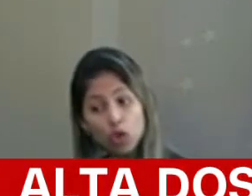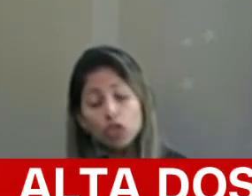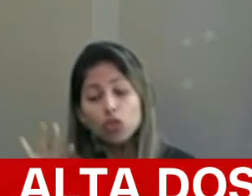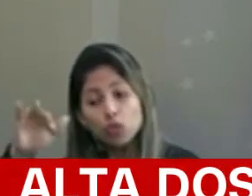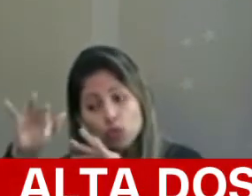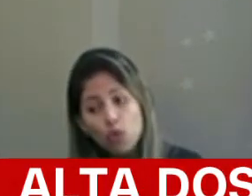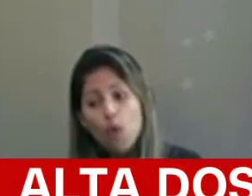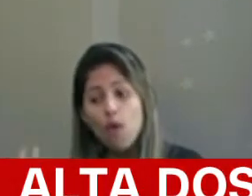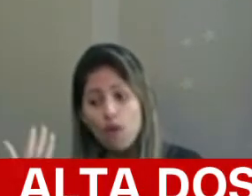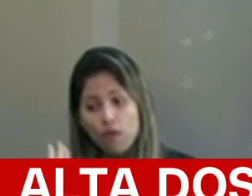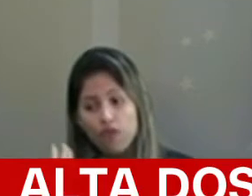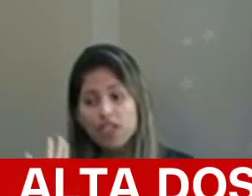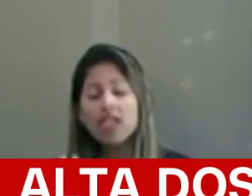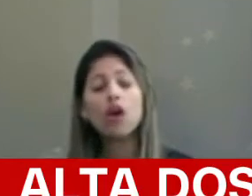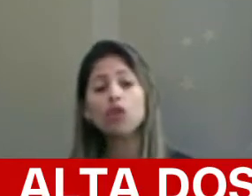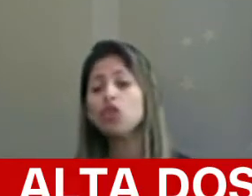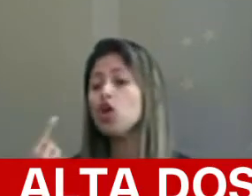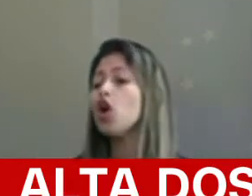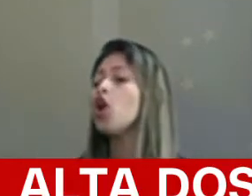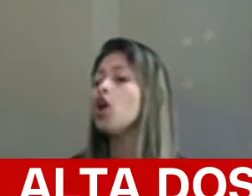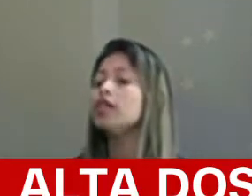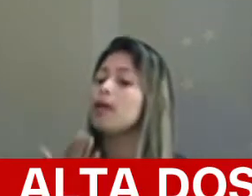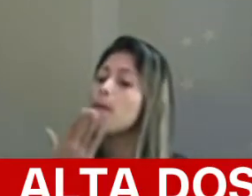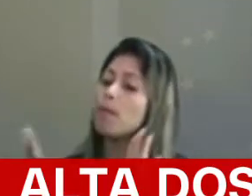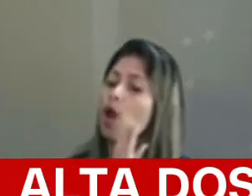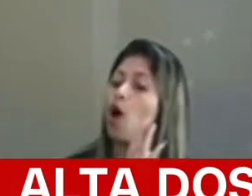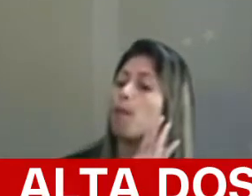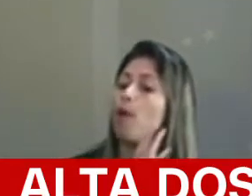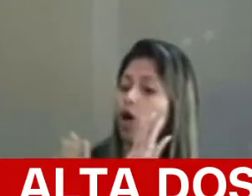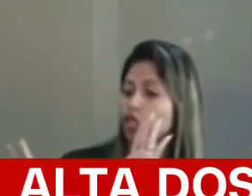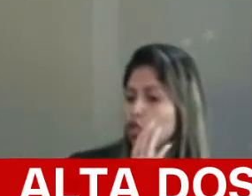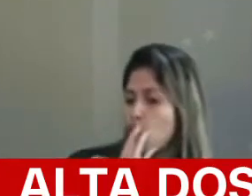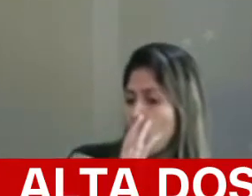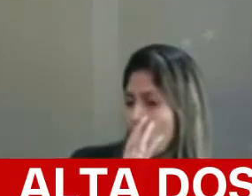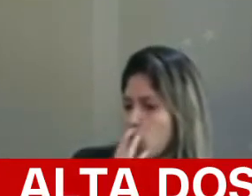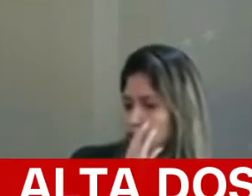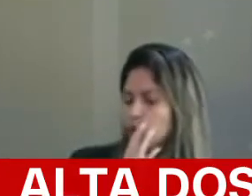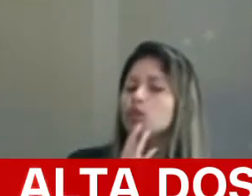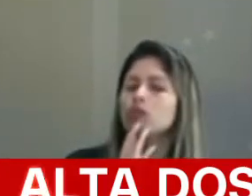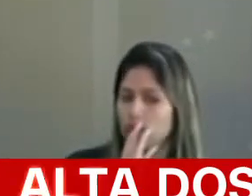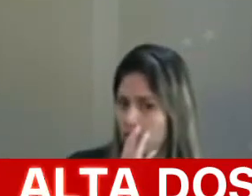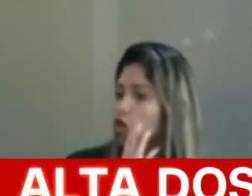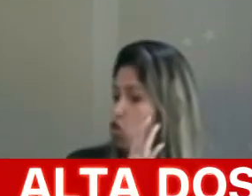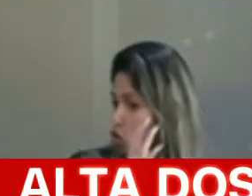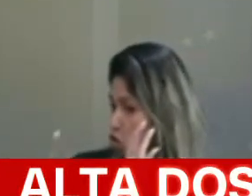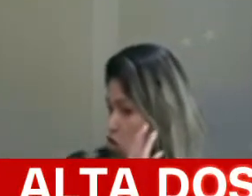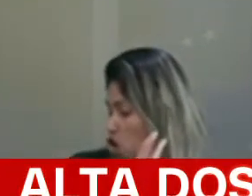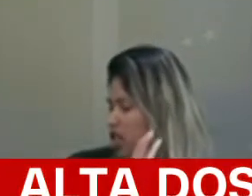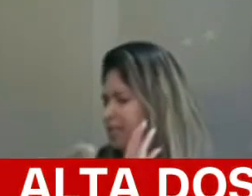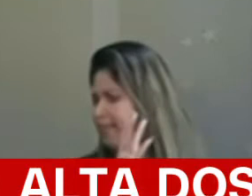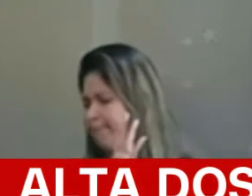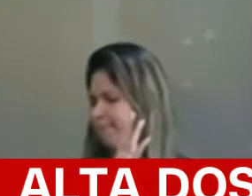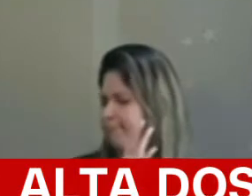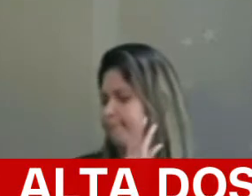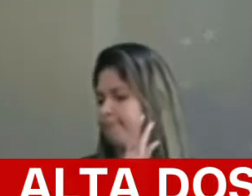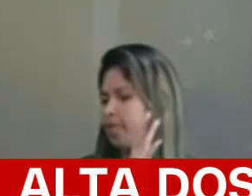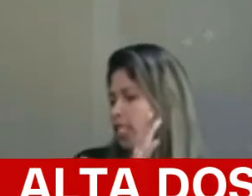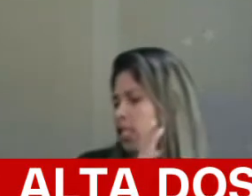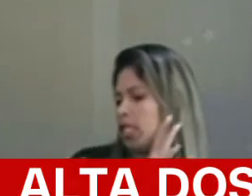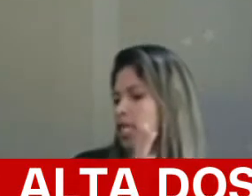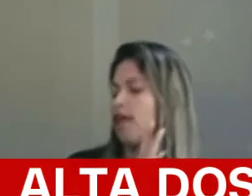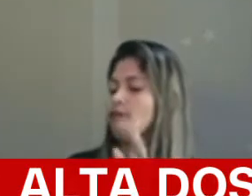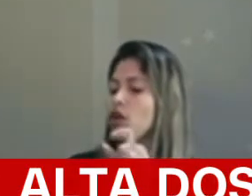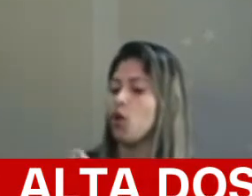final, mediante emenda, propomos a sua supressão, porque nós estaríamos interferindo na autonomia